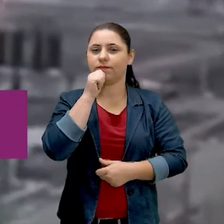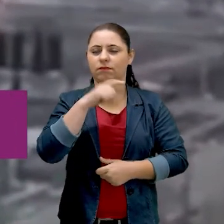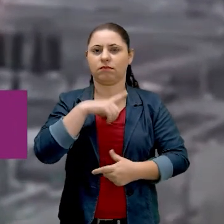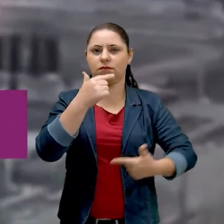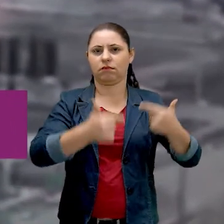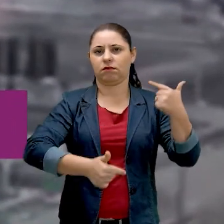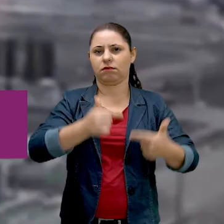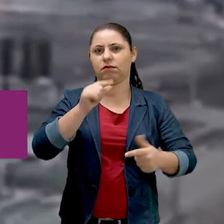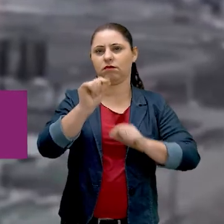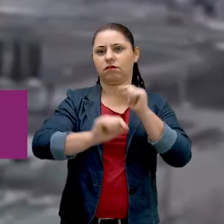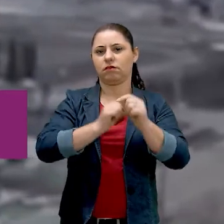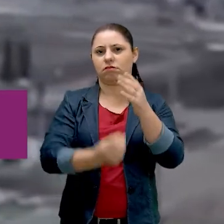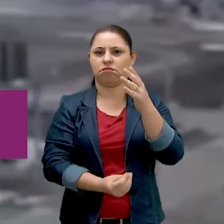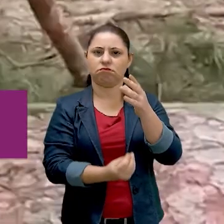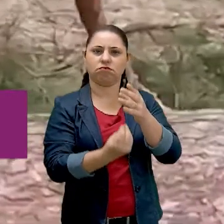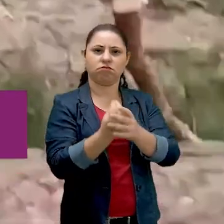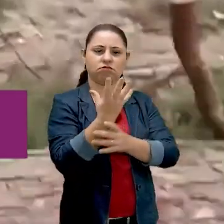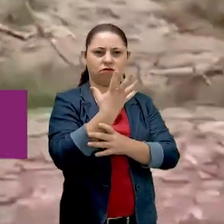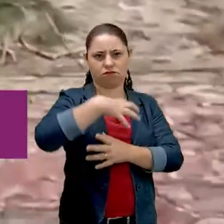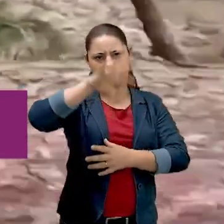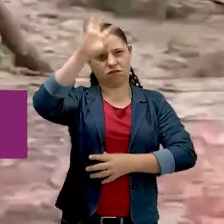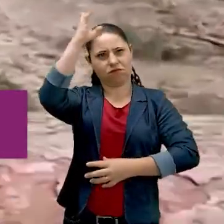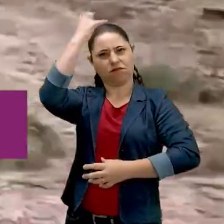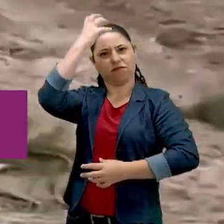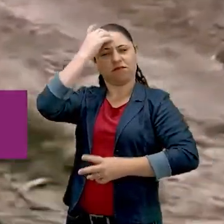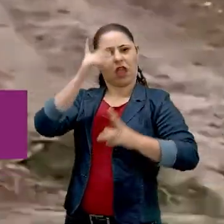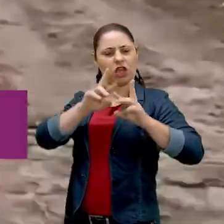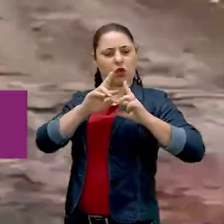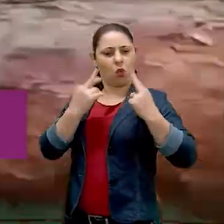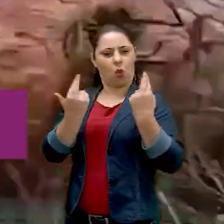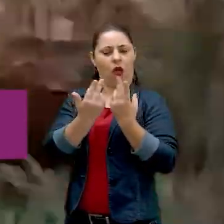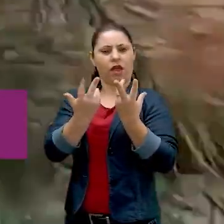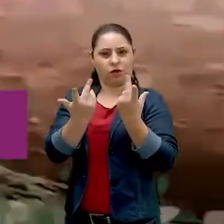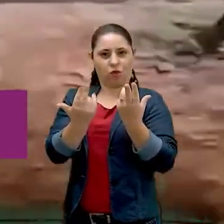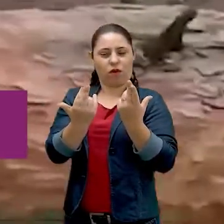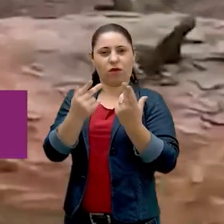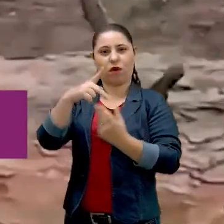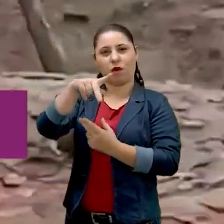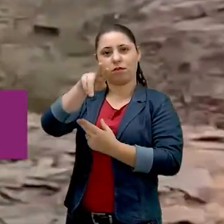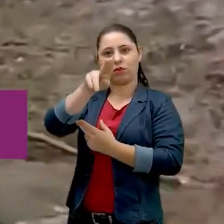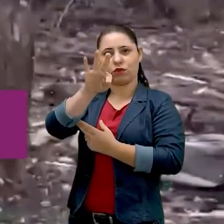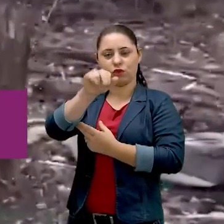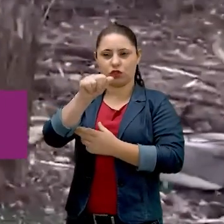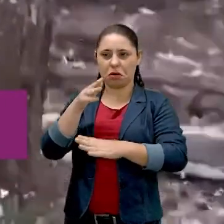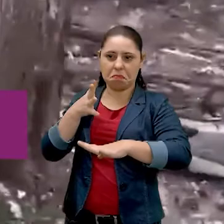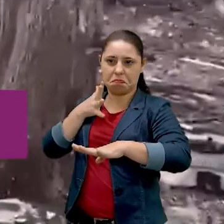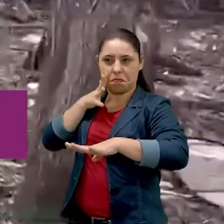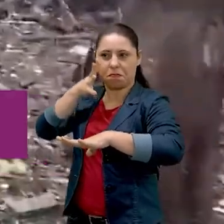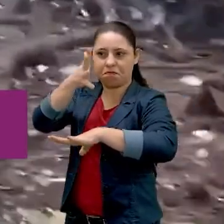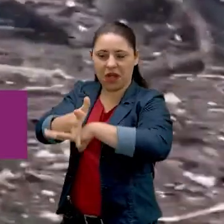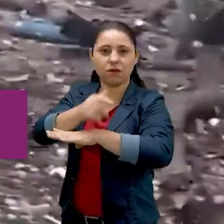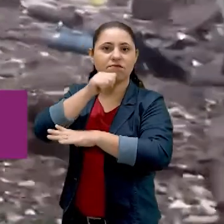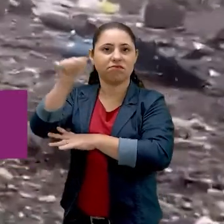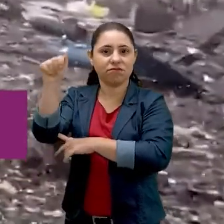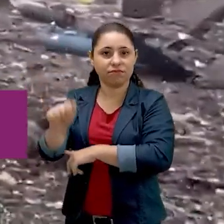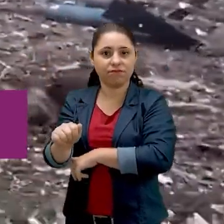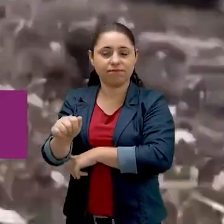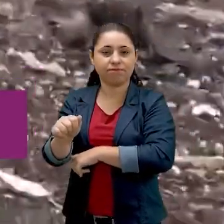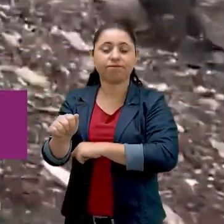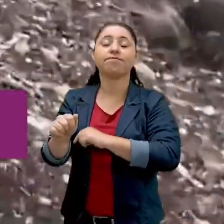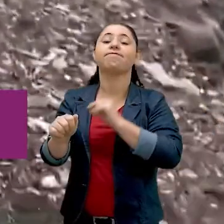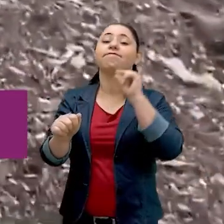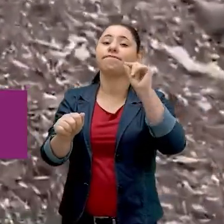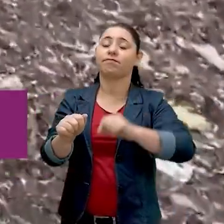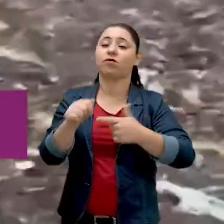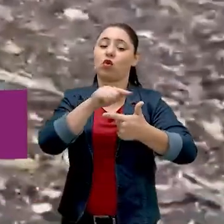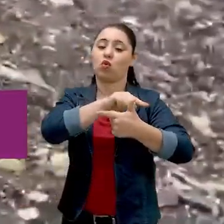política de criar o Império Putin. Essa criação do Império Putin, essa invasão do Putin para a Ucrânia, ela promoveu